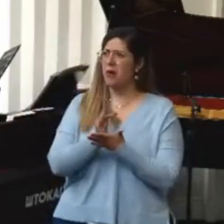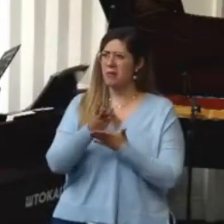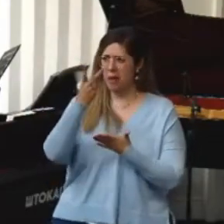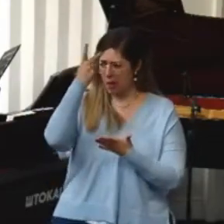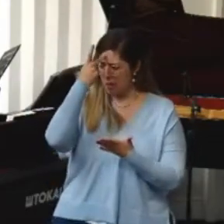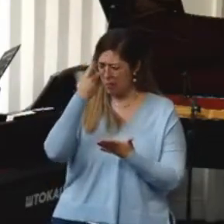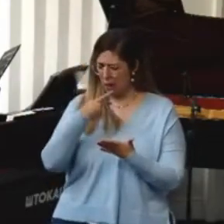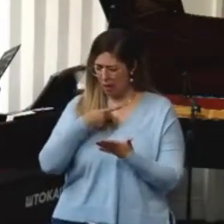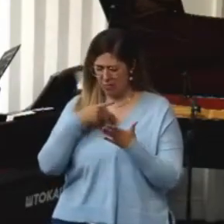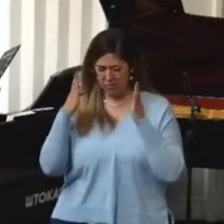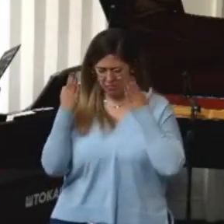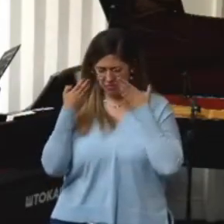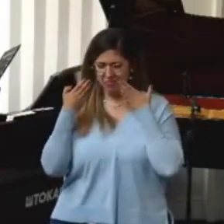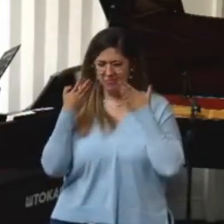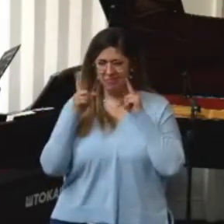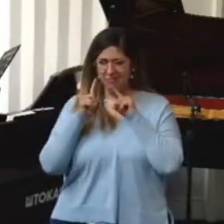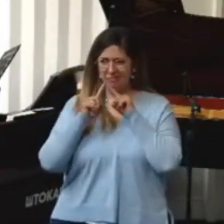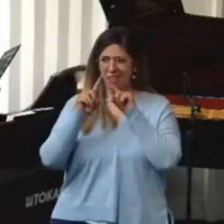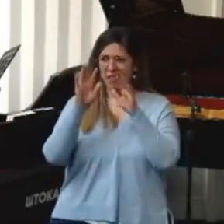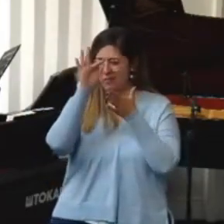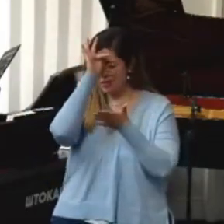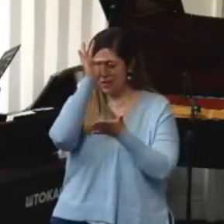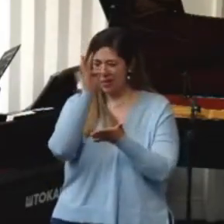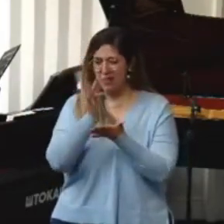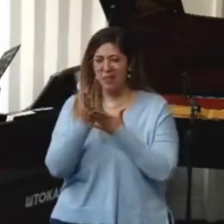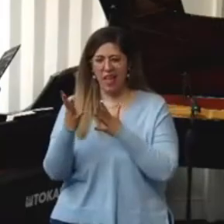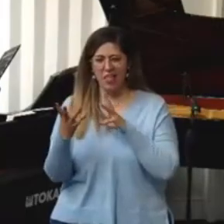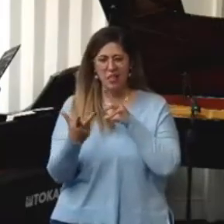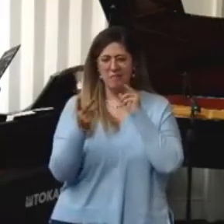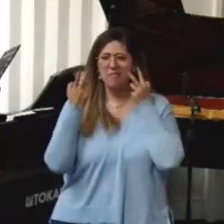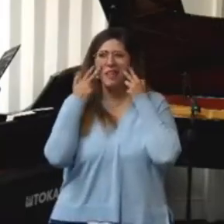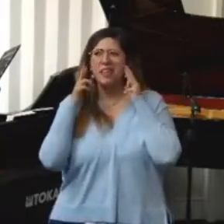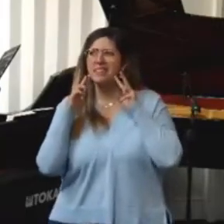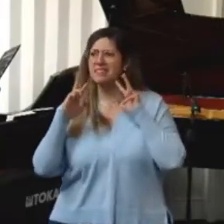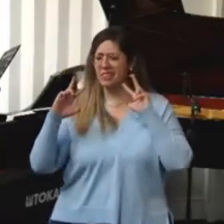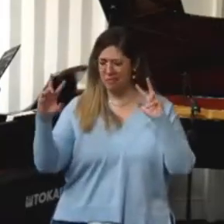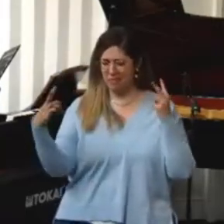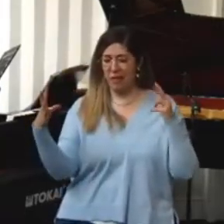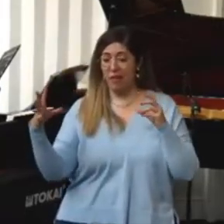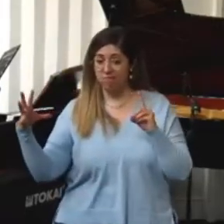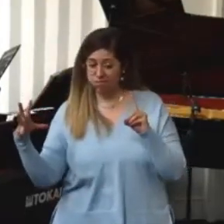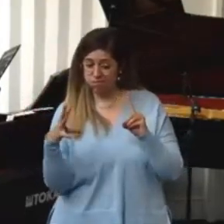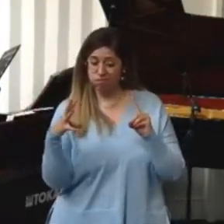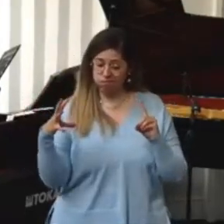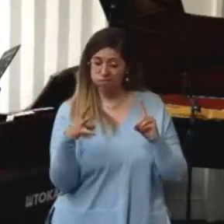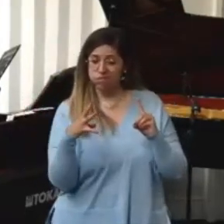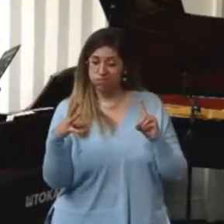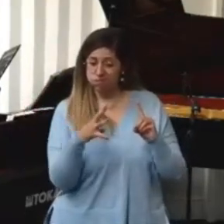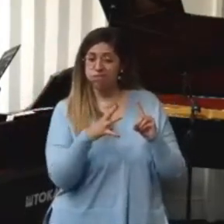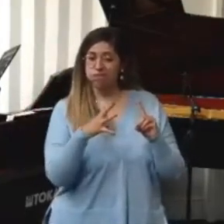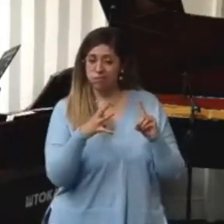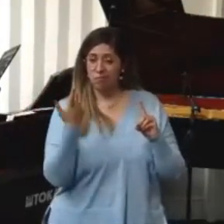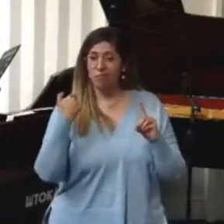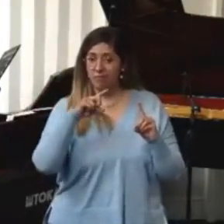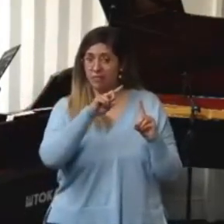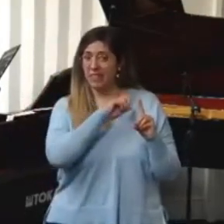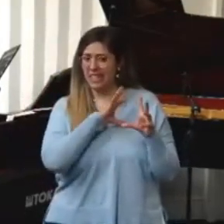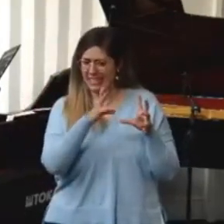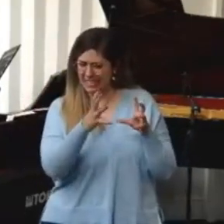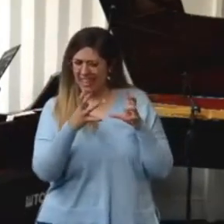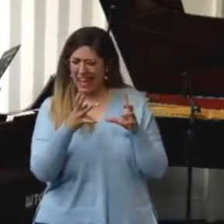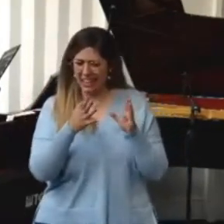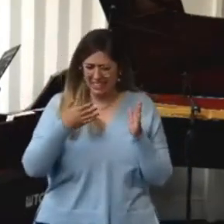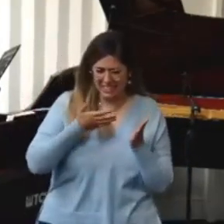meus olhos veem. Temos vivido no mundo testemunhando quando nos pressionam, quando tentam tirar a